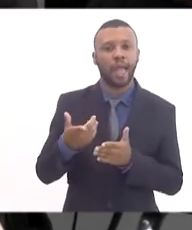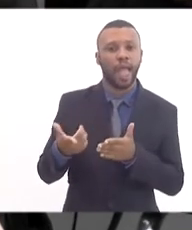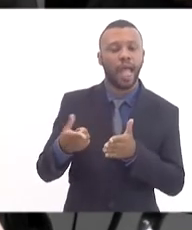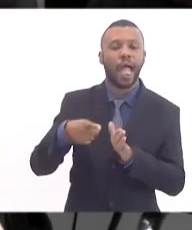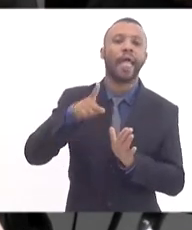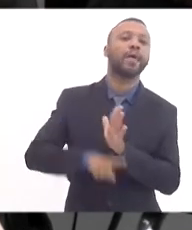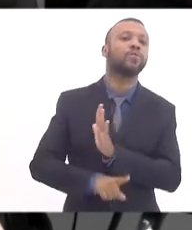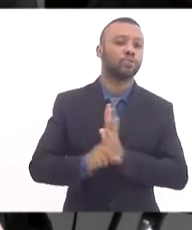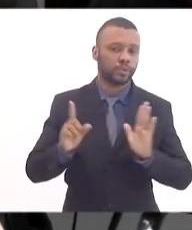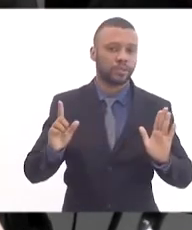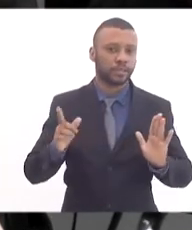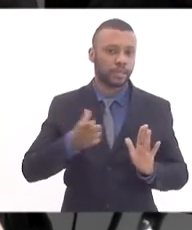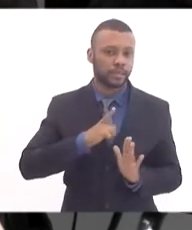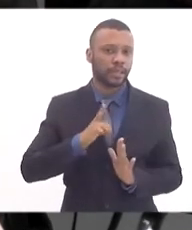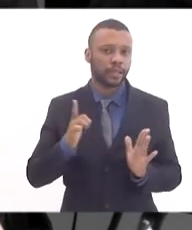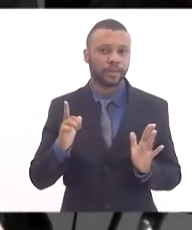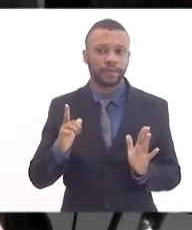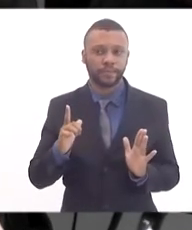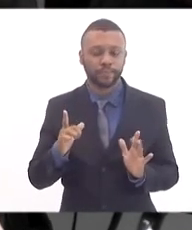porque